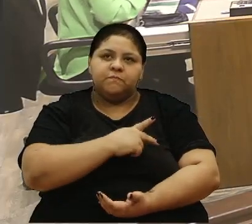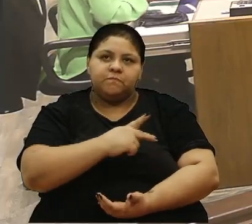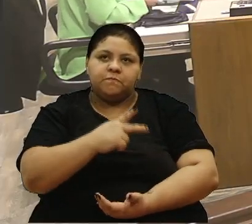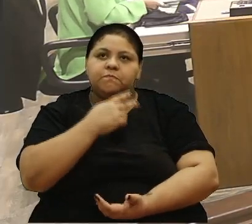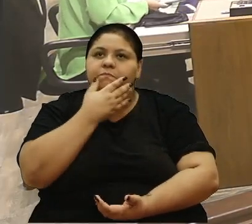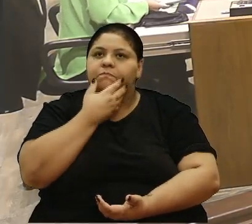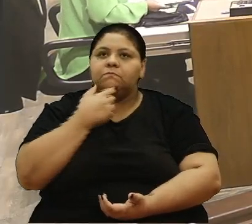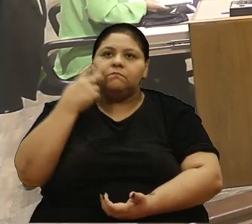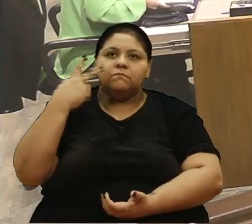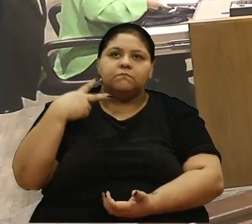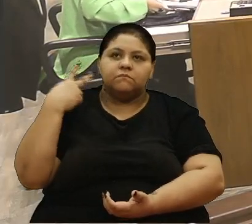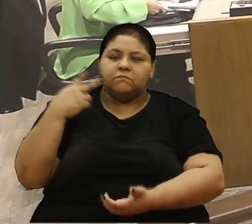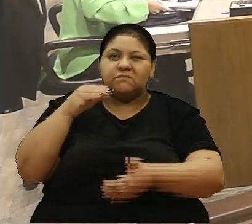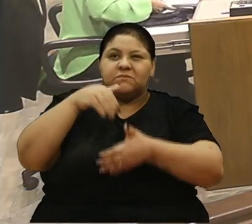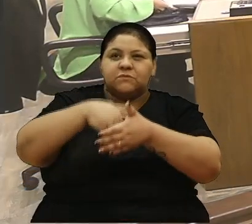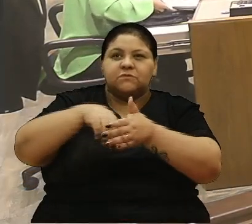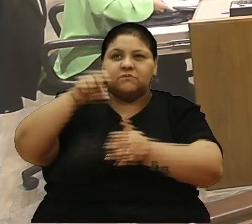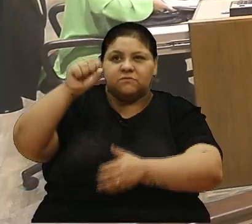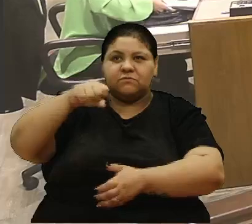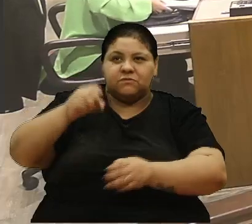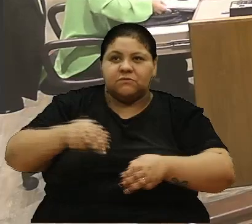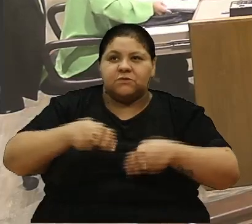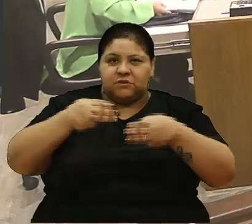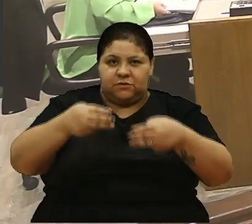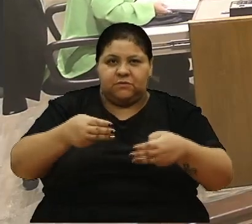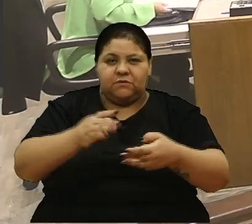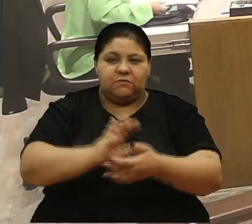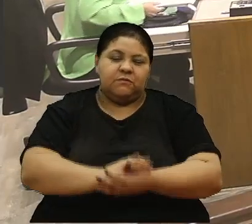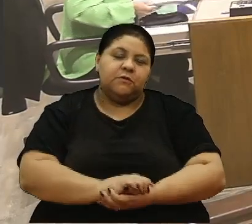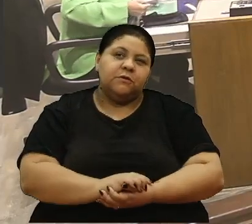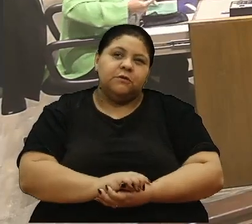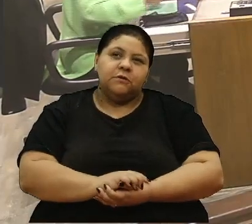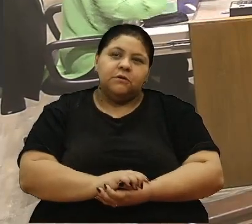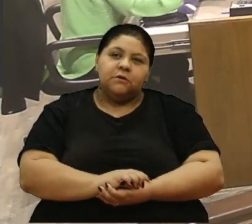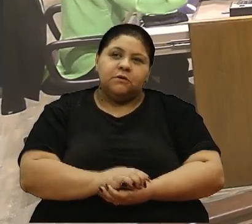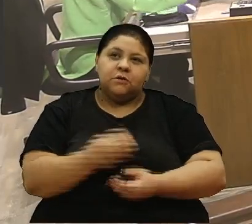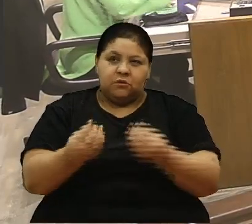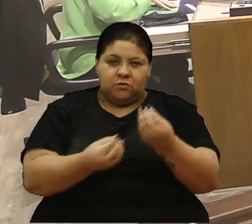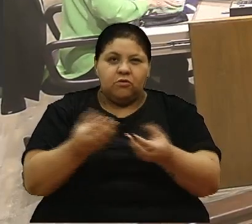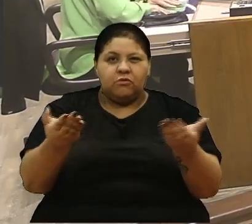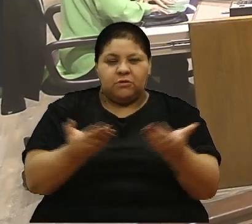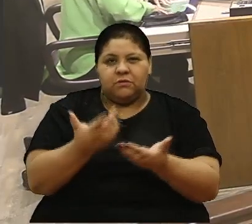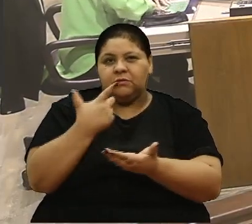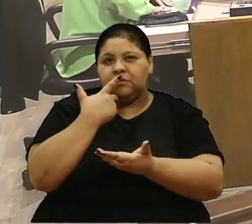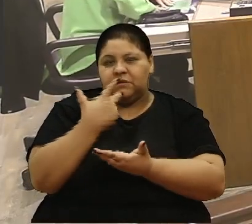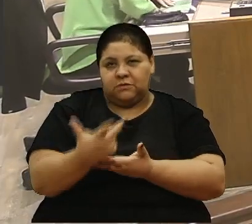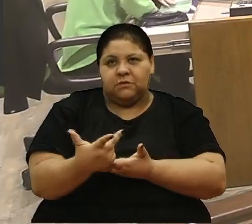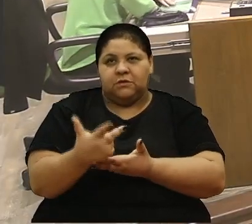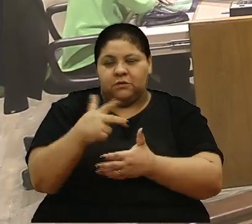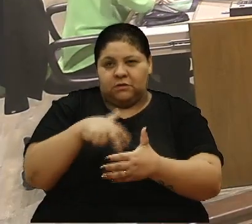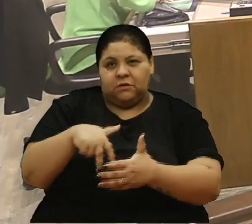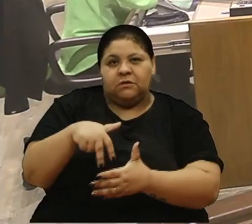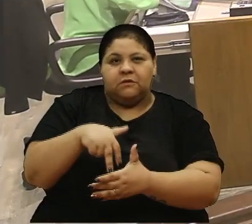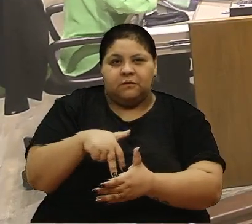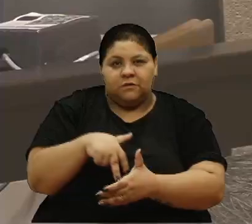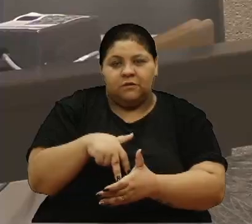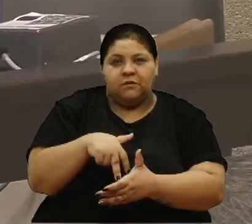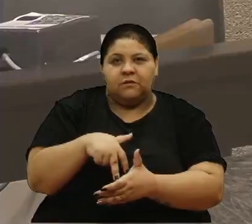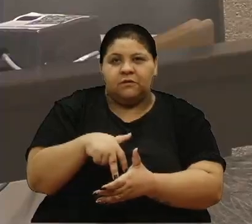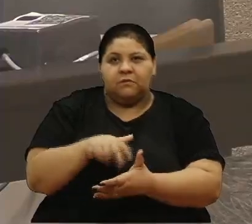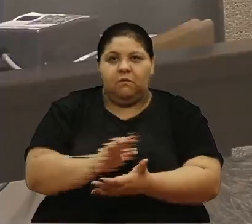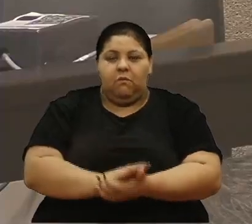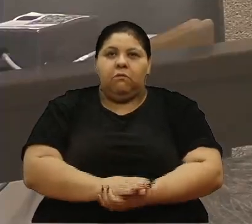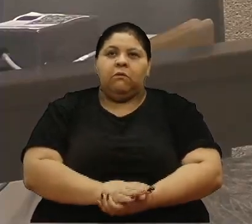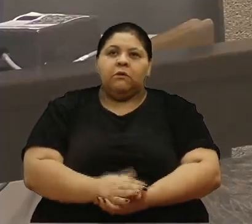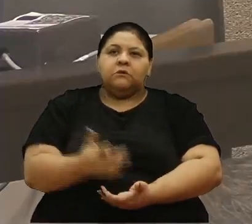Presidente, vereadores, votarei favorável à moção, como já falei na tribuna, e